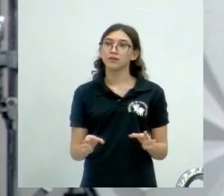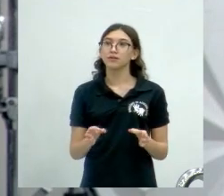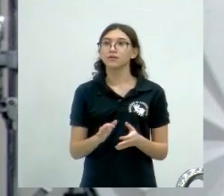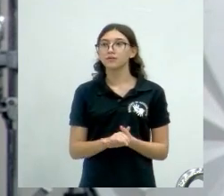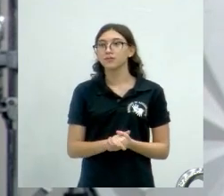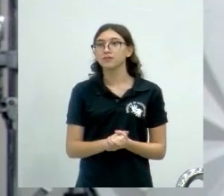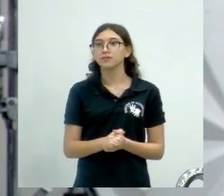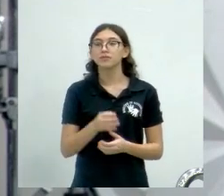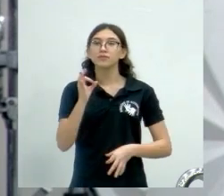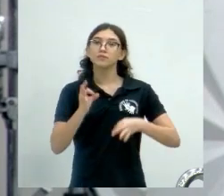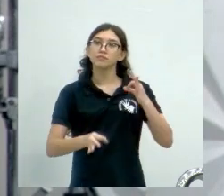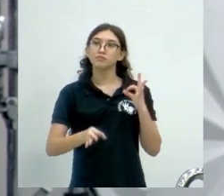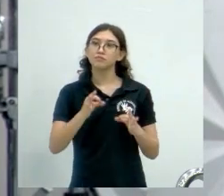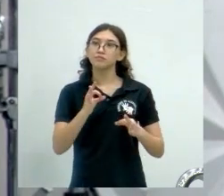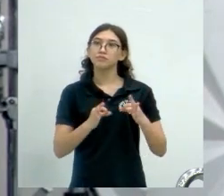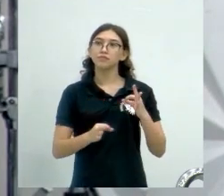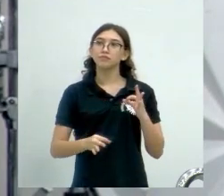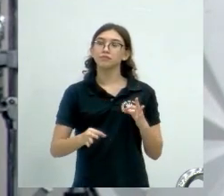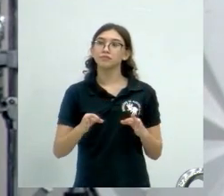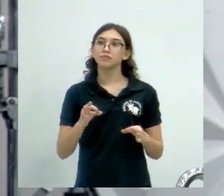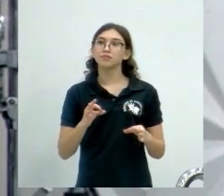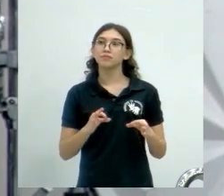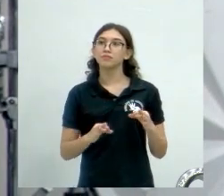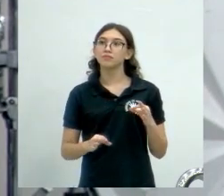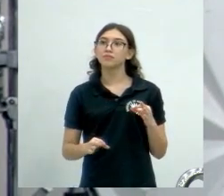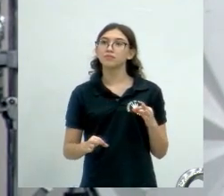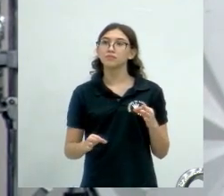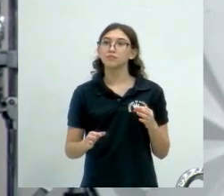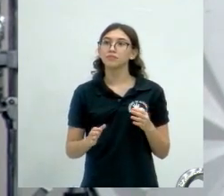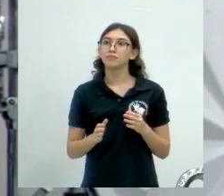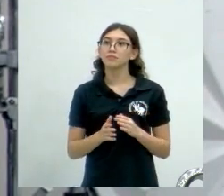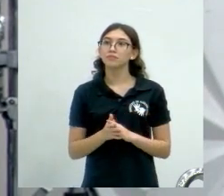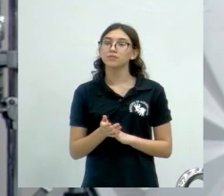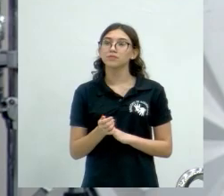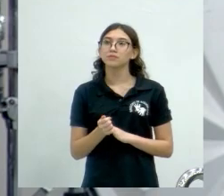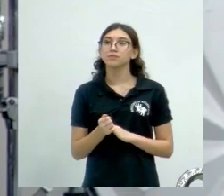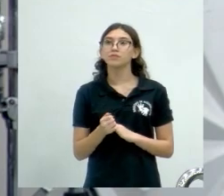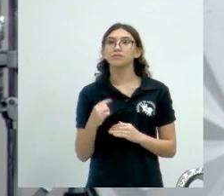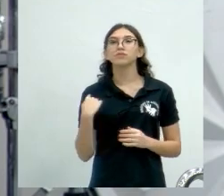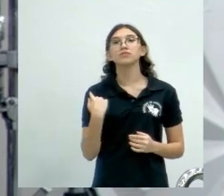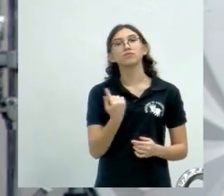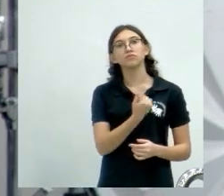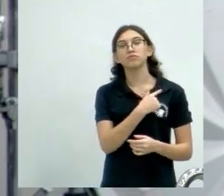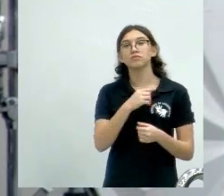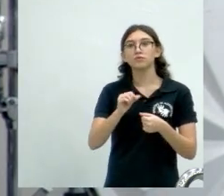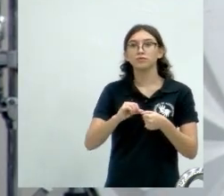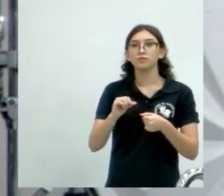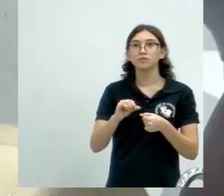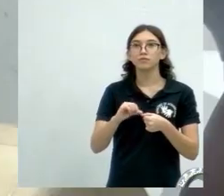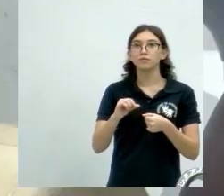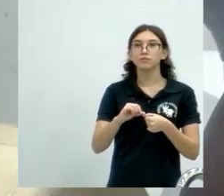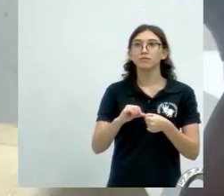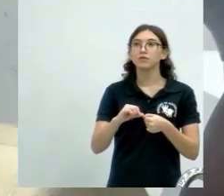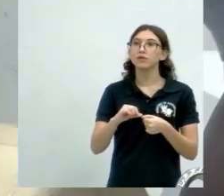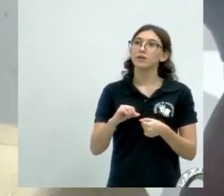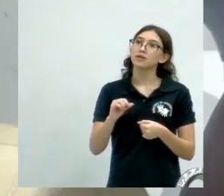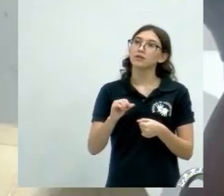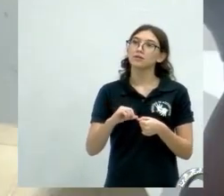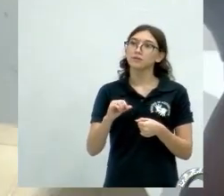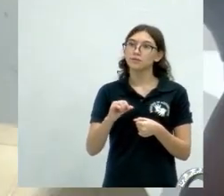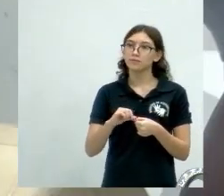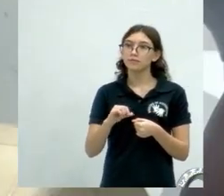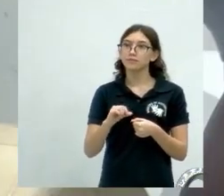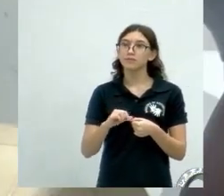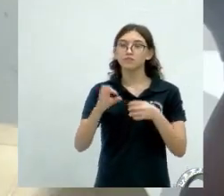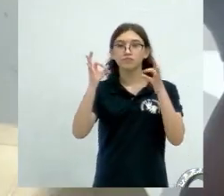justiça tem a ver com a retidão naquilo que são as nossas ações. O fazer aquilo que é direito tem a ver fazer com aquilo